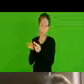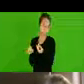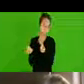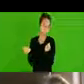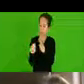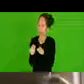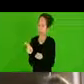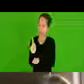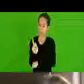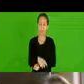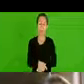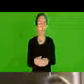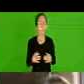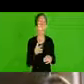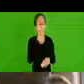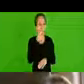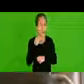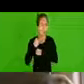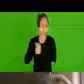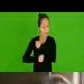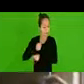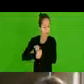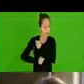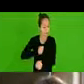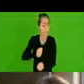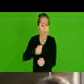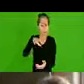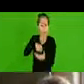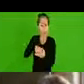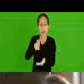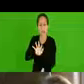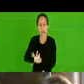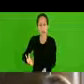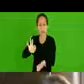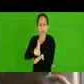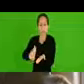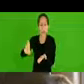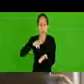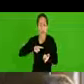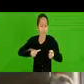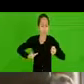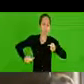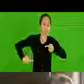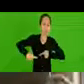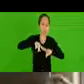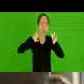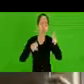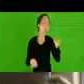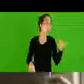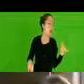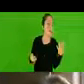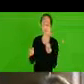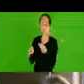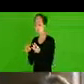por muitas décadas atravessando a academia, penso, espero, pelo menos, que hoje nós tenhamos